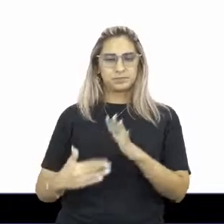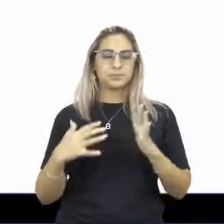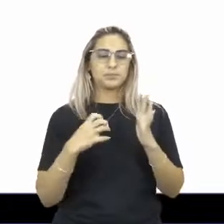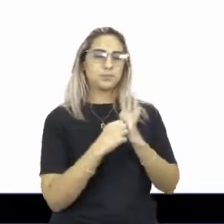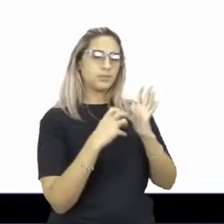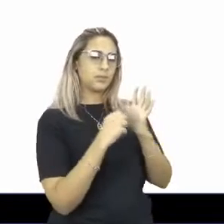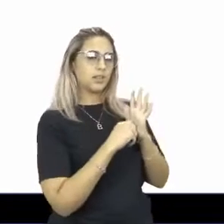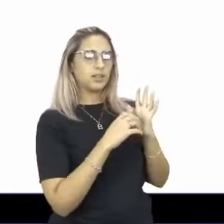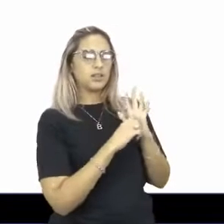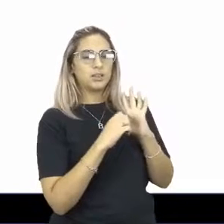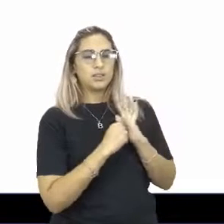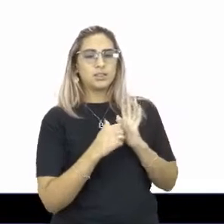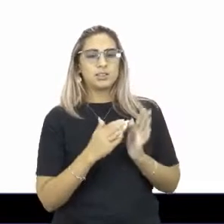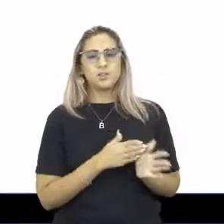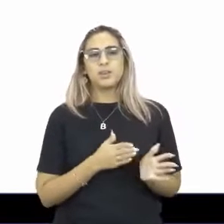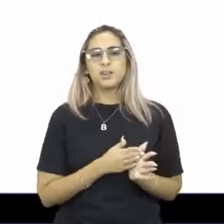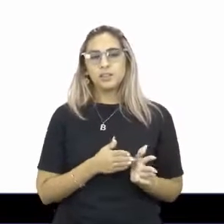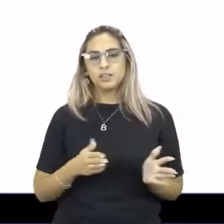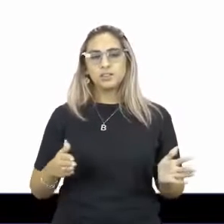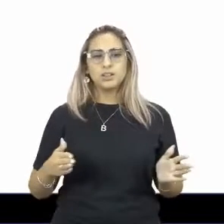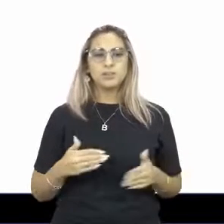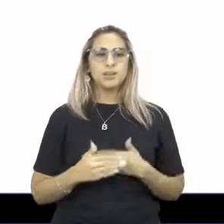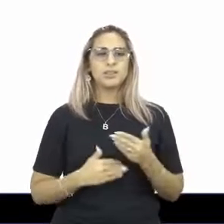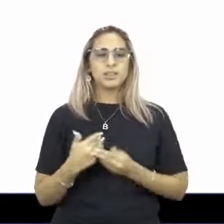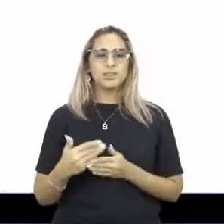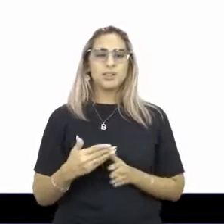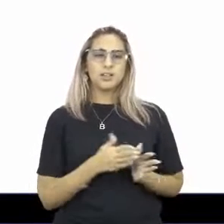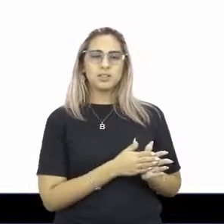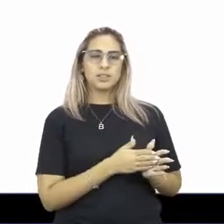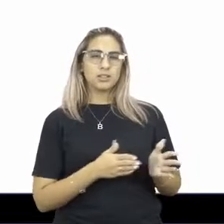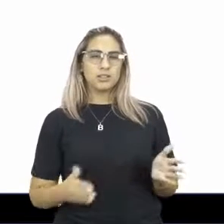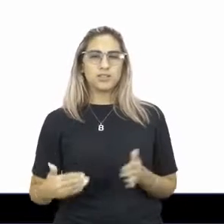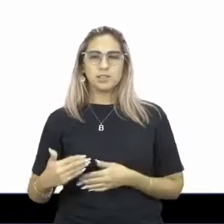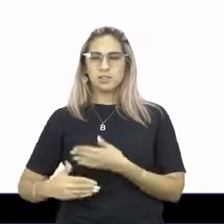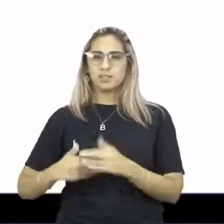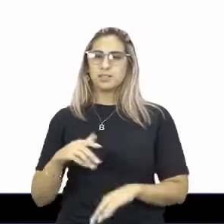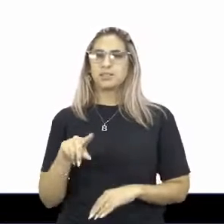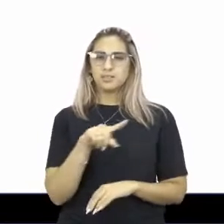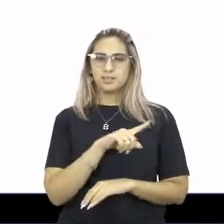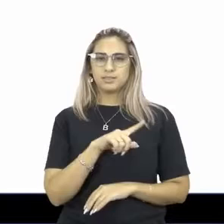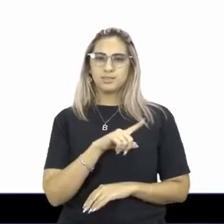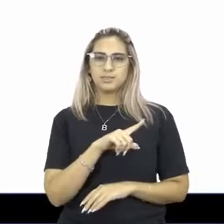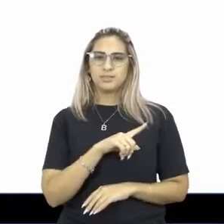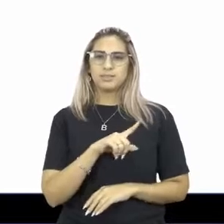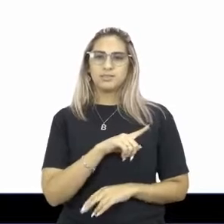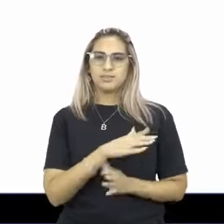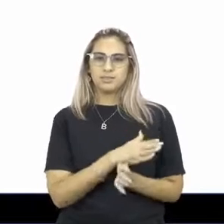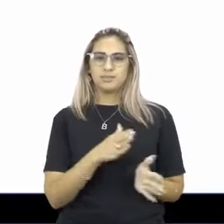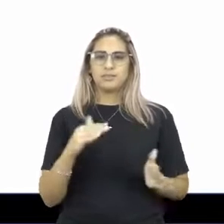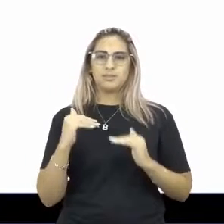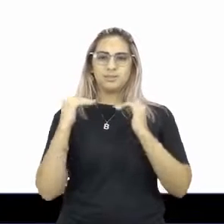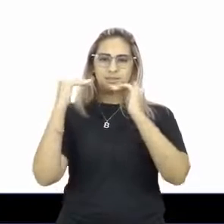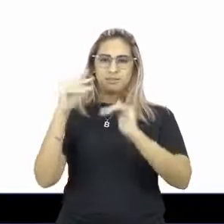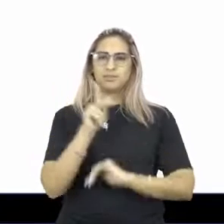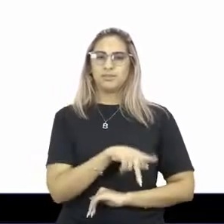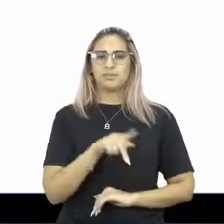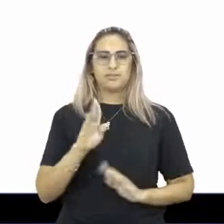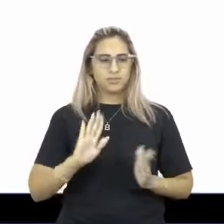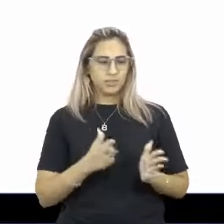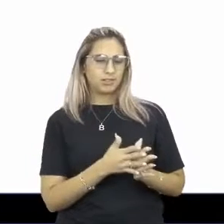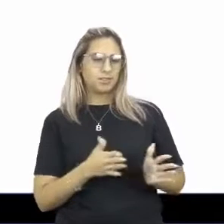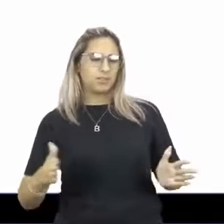inscrição para participar da atribuição, tá bom? Não precisa ter essa relação de documentos. O docente com vínculo, ele já passou dessa